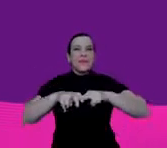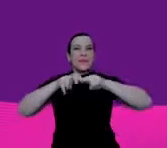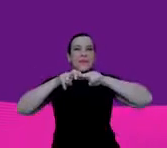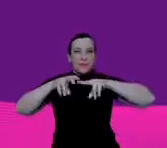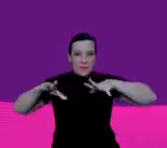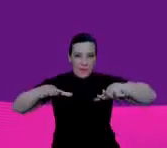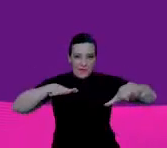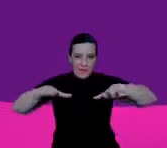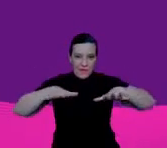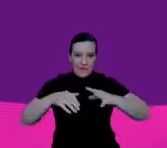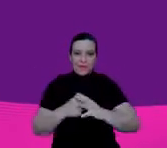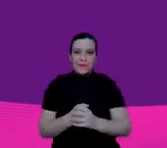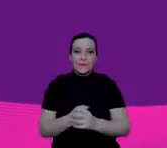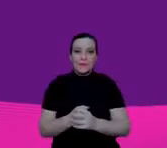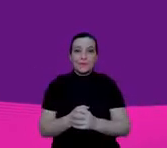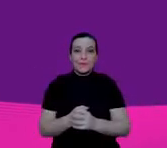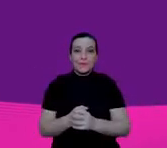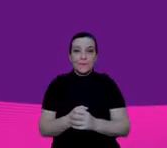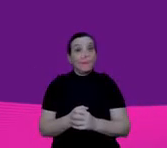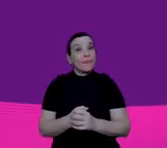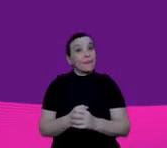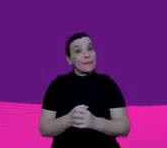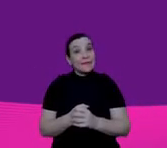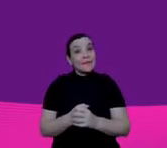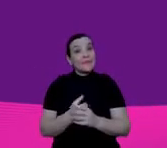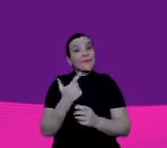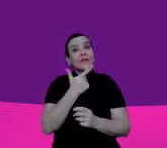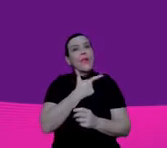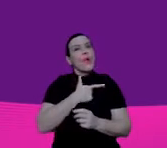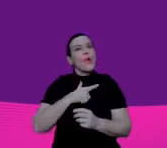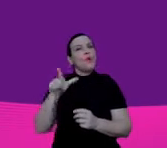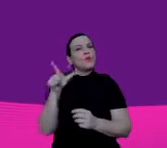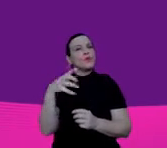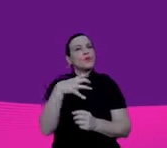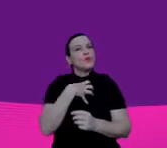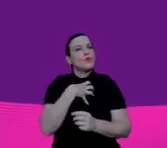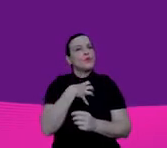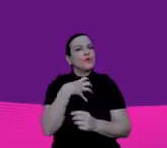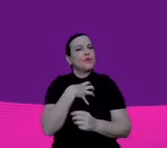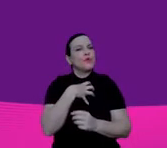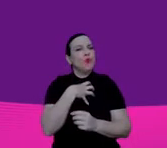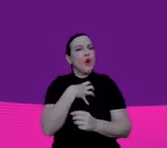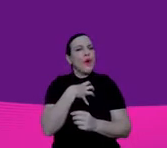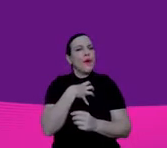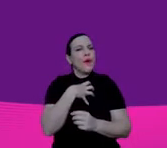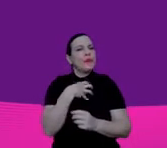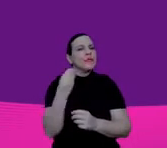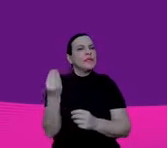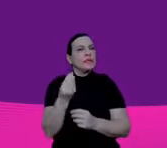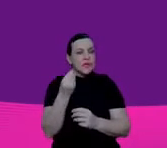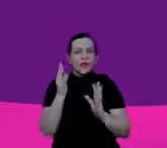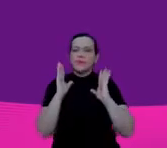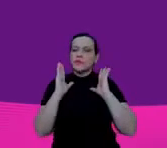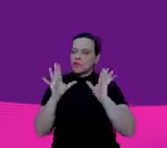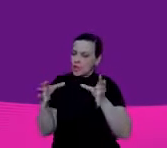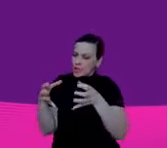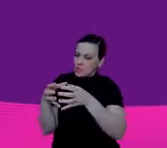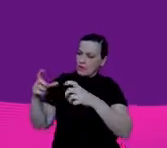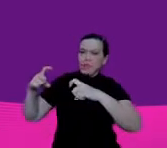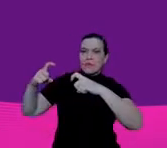Mas os sintomas não motores, eles têm sido cada vez mais discutidos, cada vez